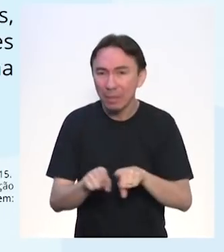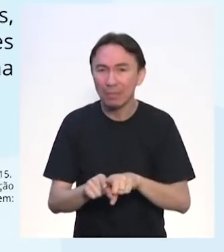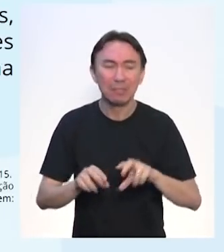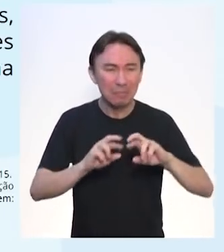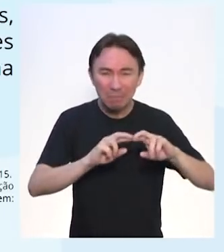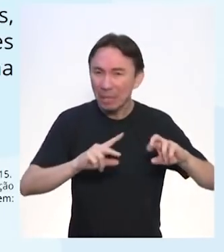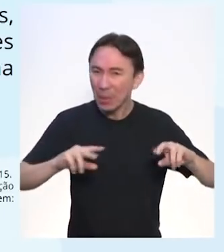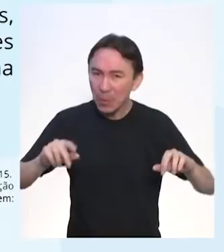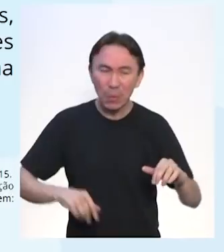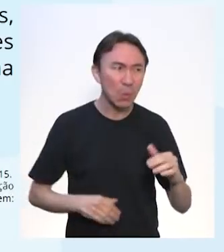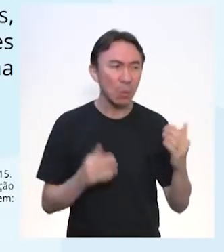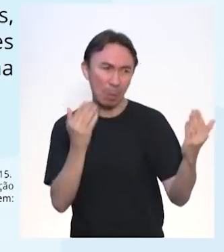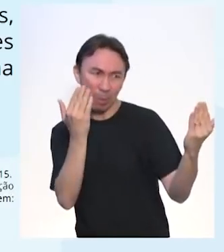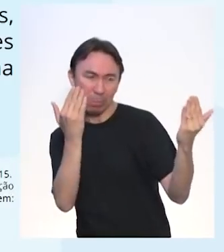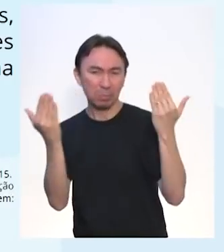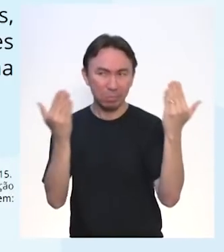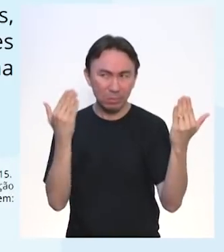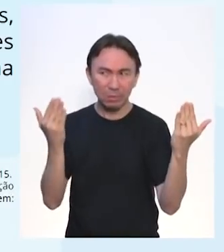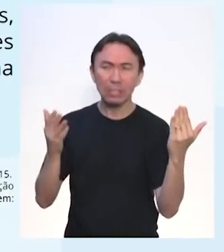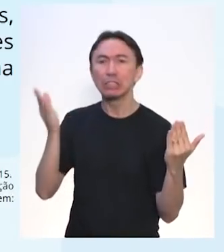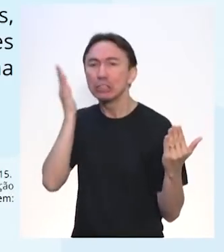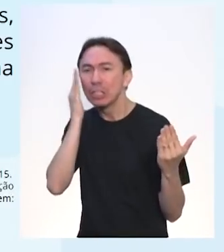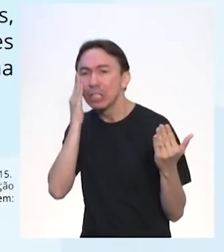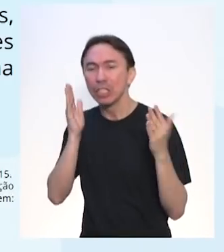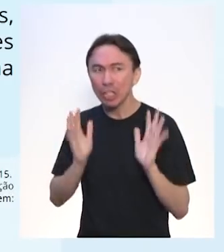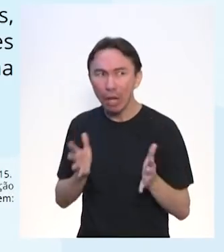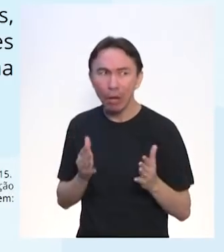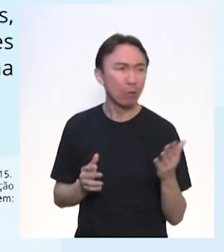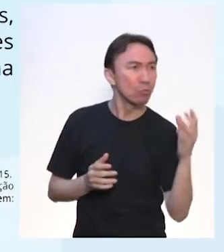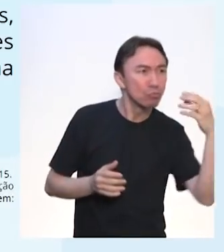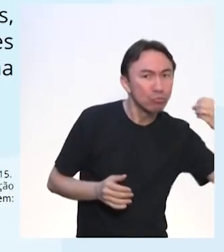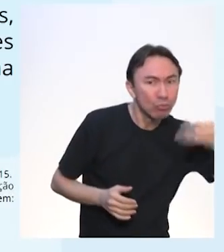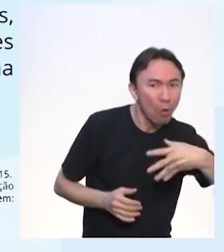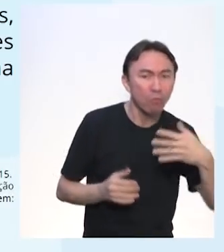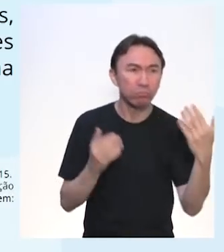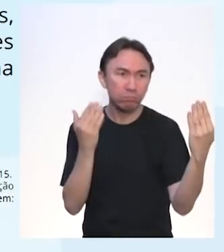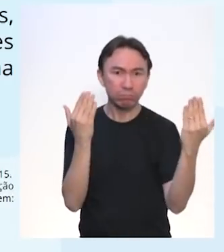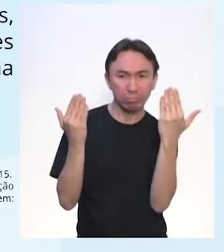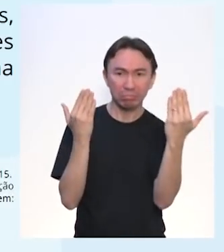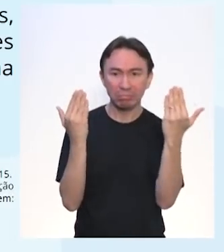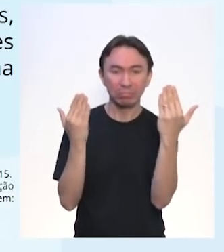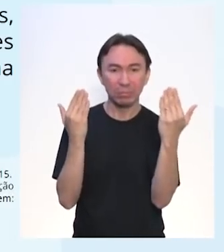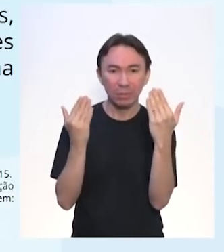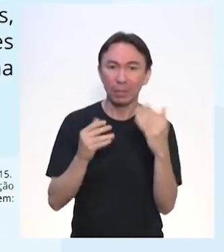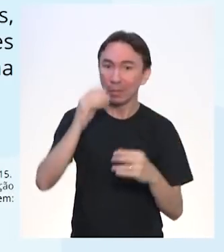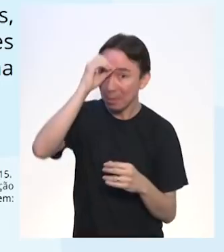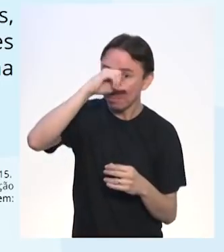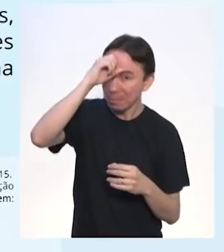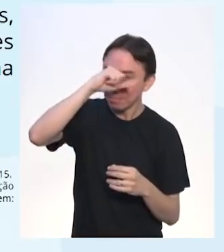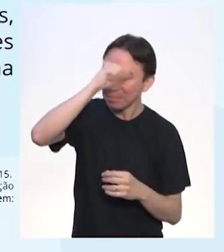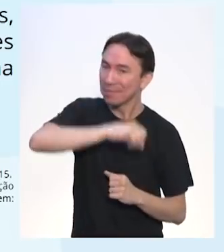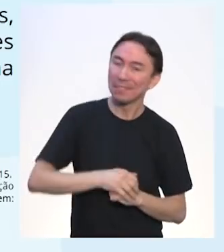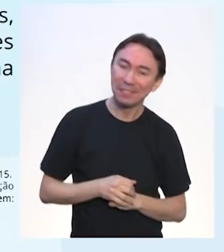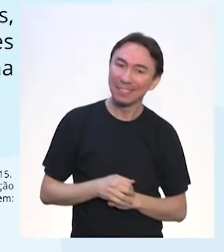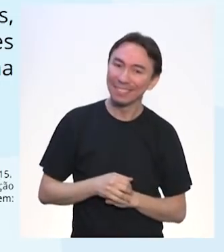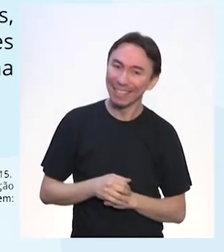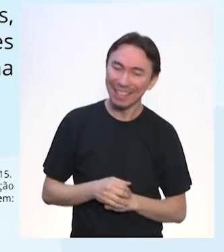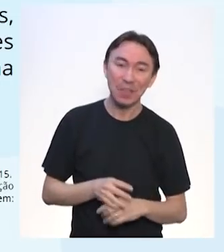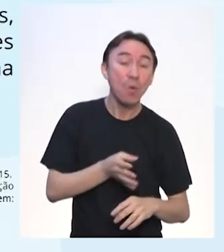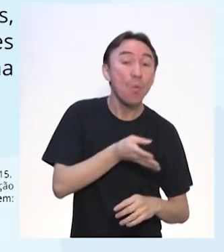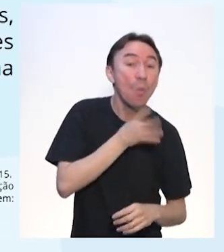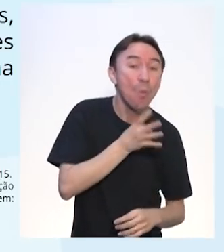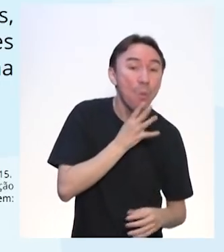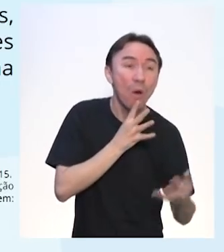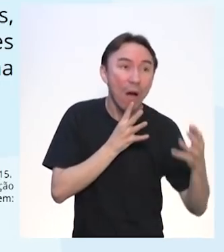conhecimentos já adquiridos. Este é o eixo do aprender a conhecer. E é bem legal se vocês conseguirem, assim,